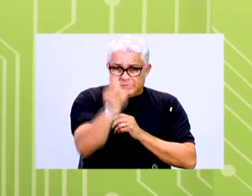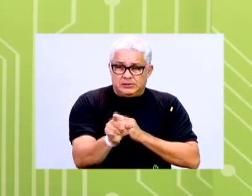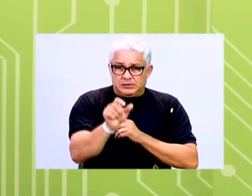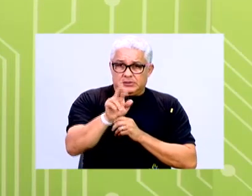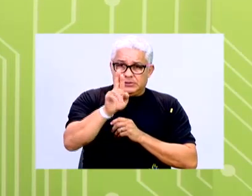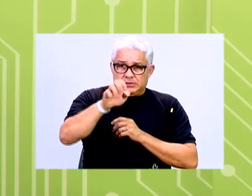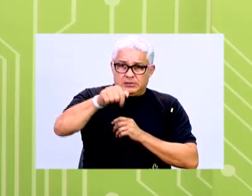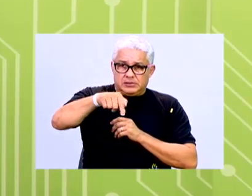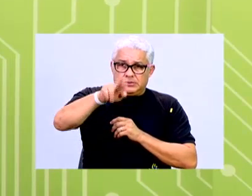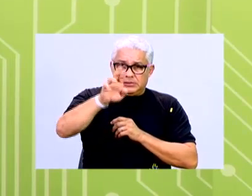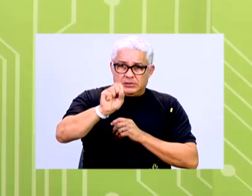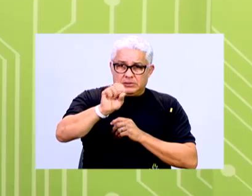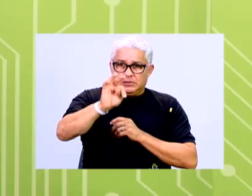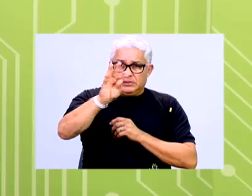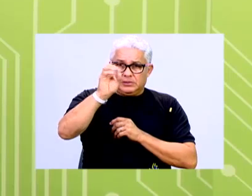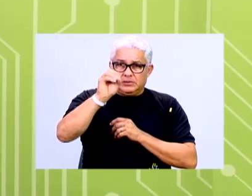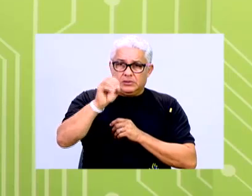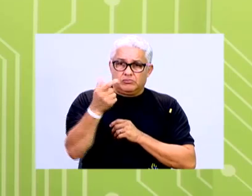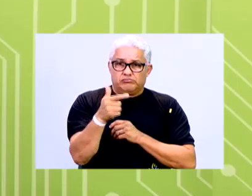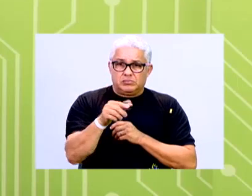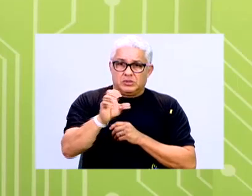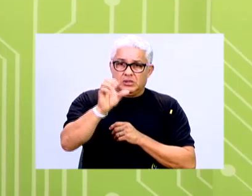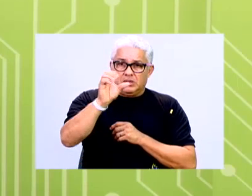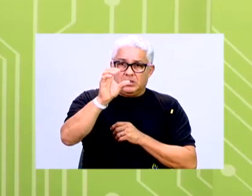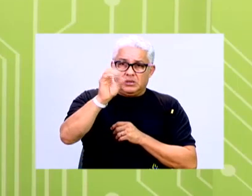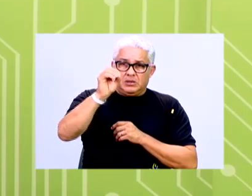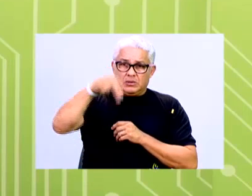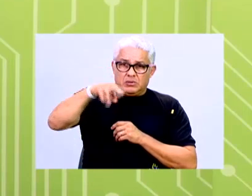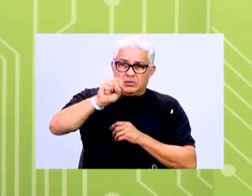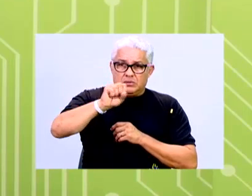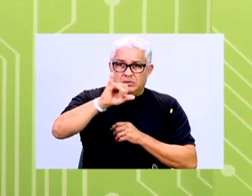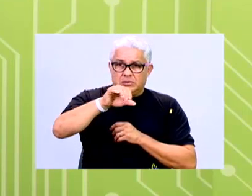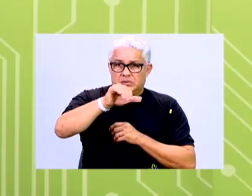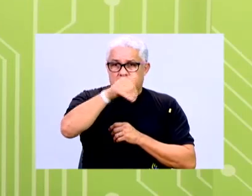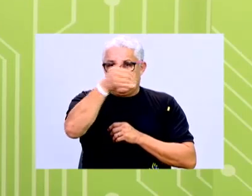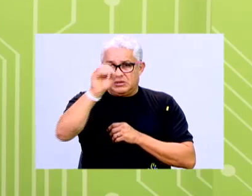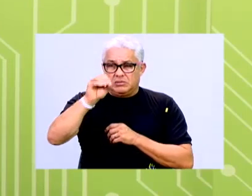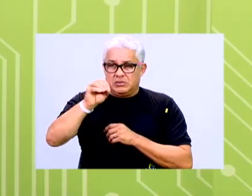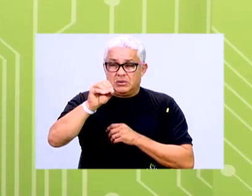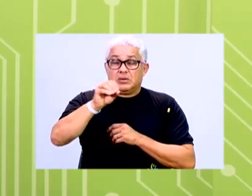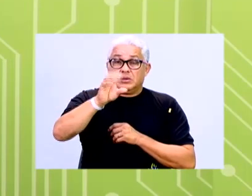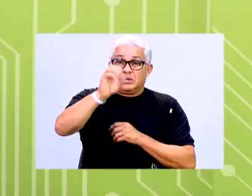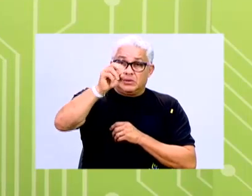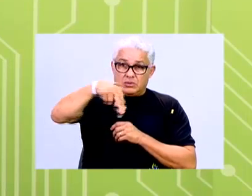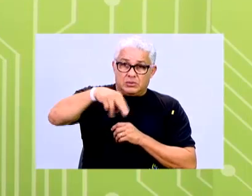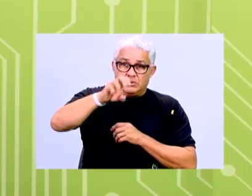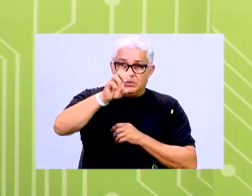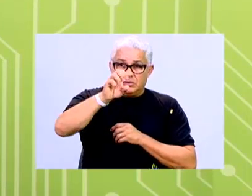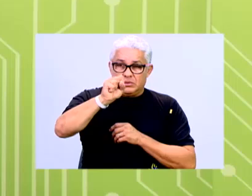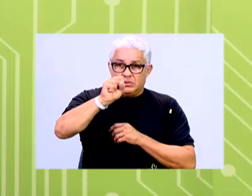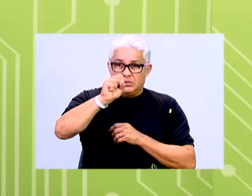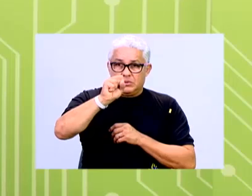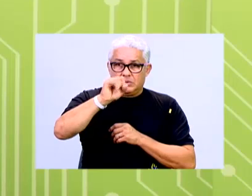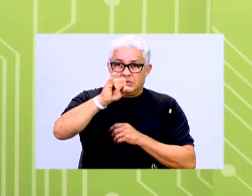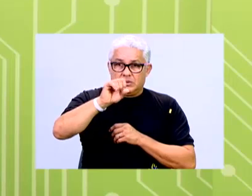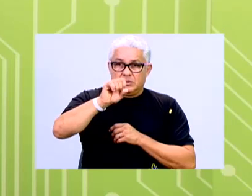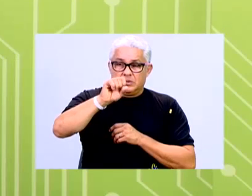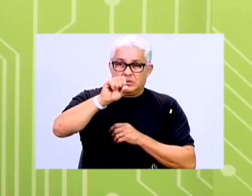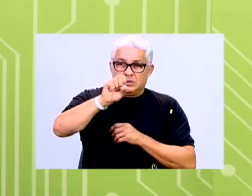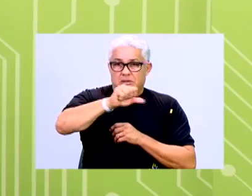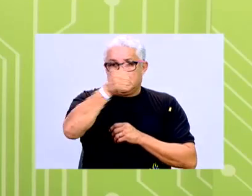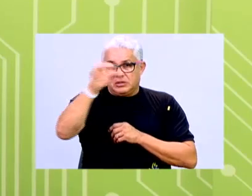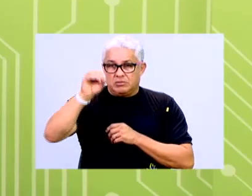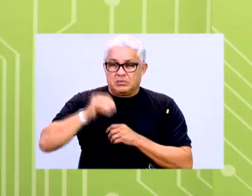requisito conciso. Se precisarmos dar alguma explicação a mais do que está escrito na sentença do